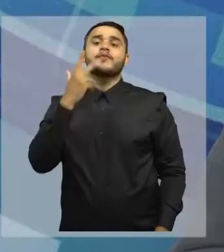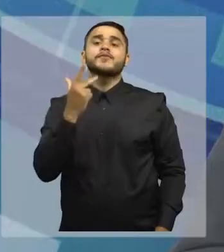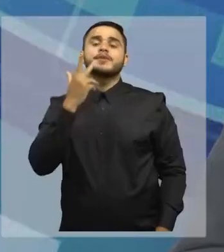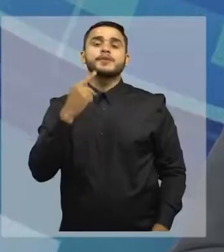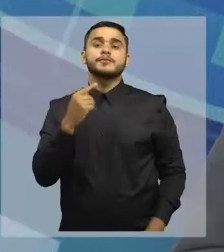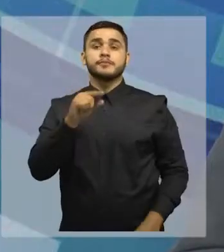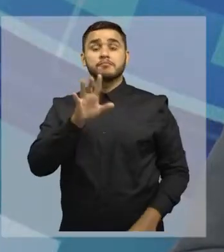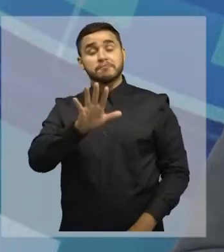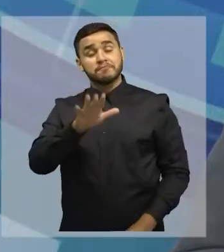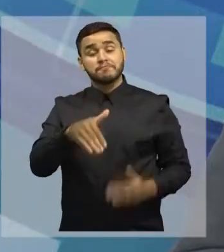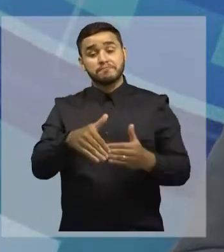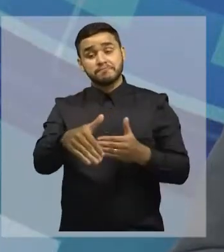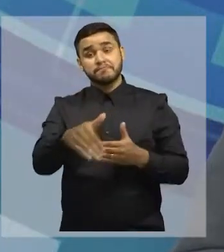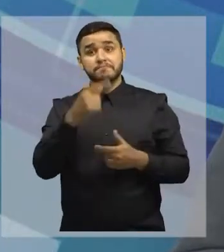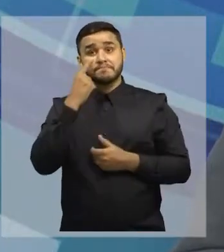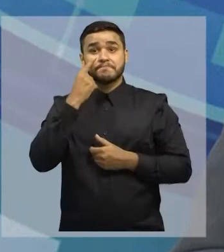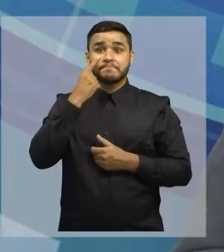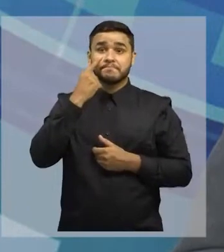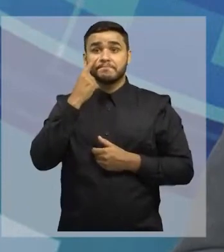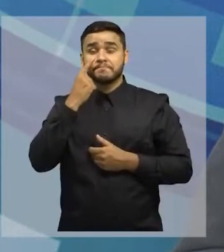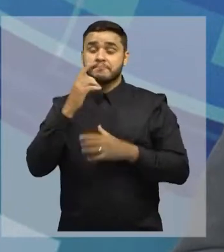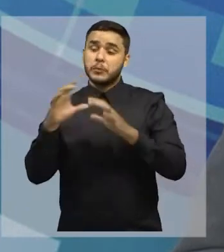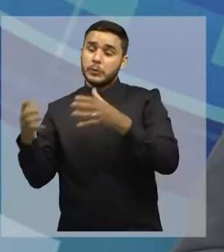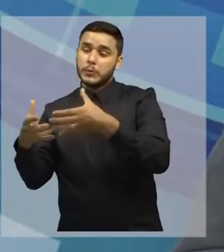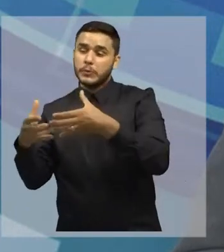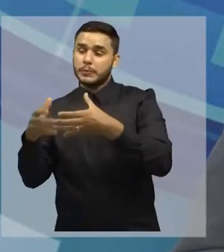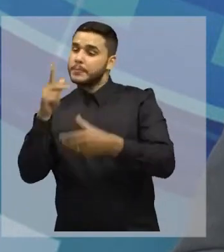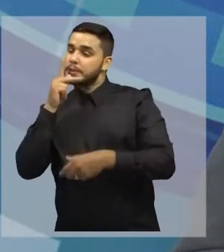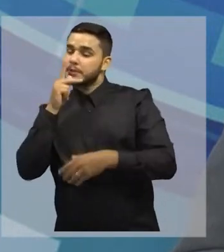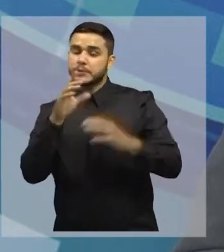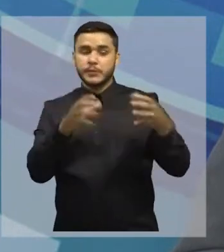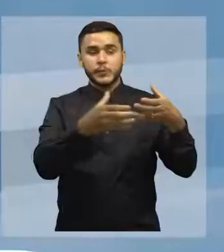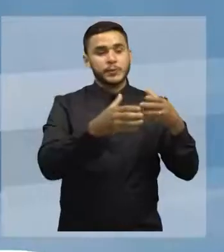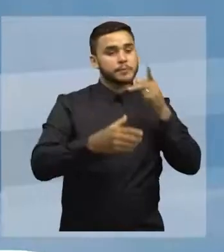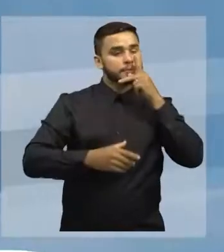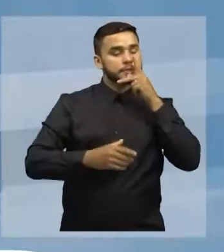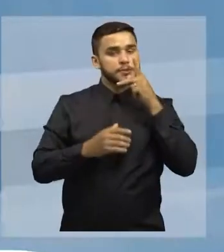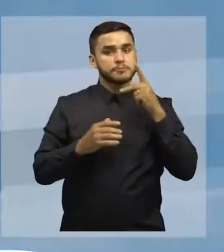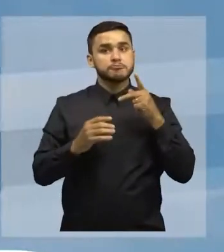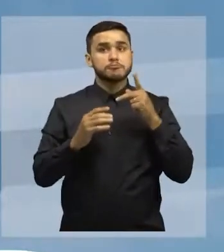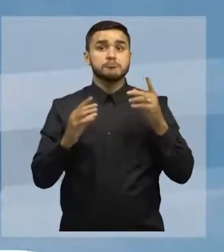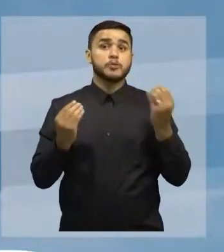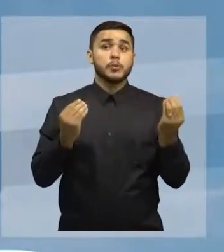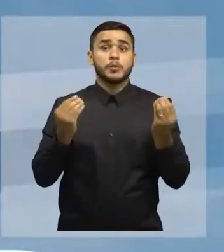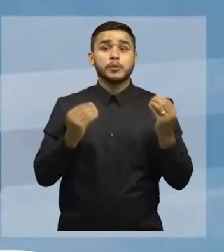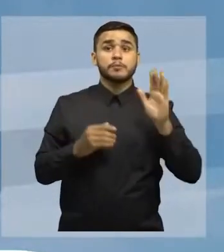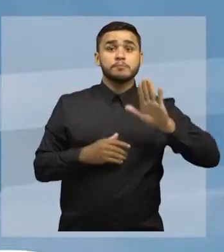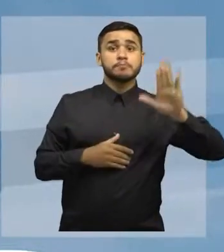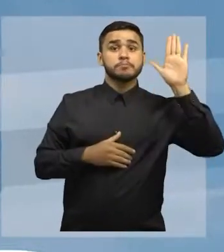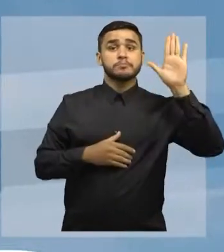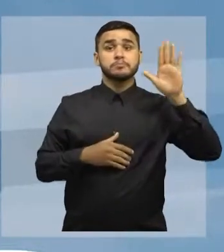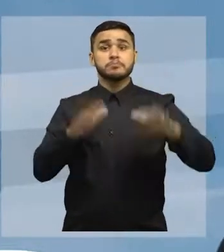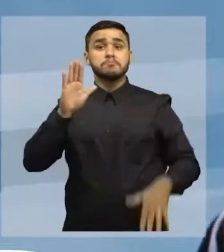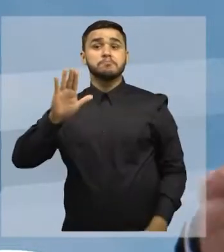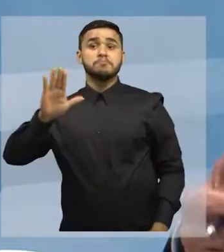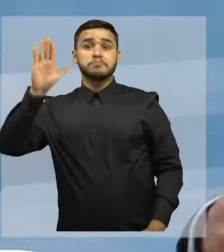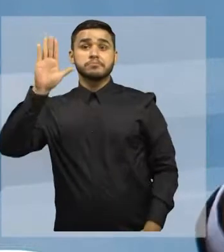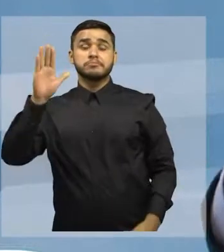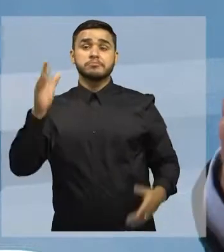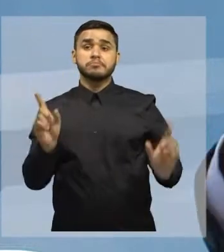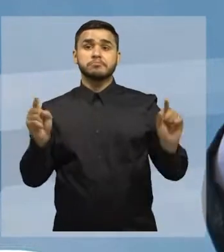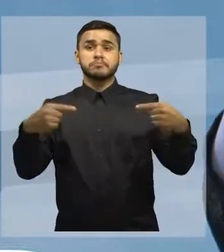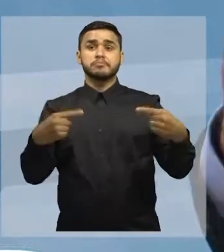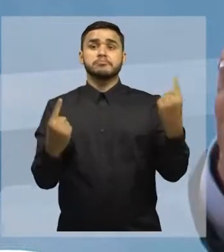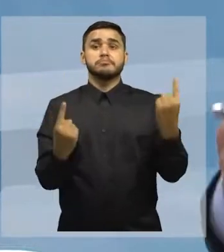sendo construídos e desenhados. Você tem o prefeito Roberto Cláudio, com